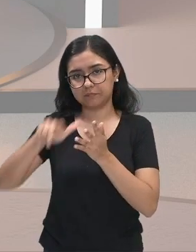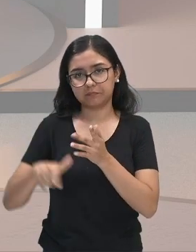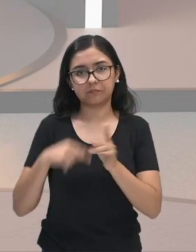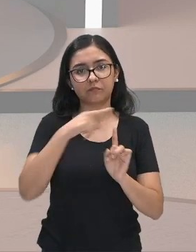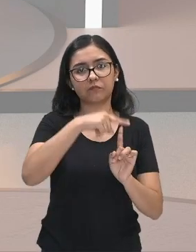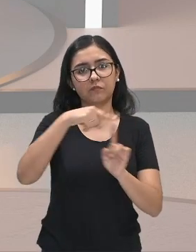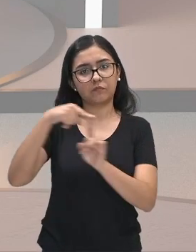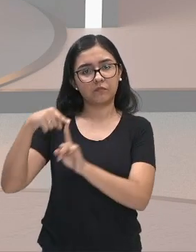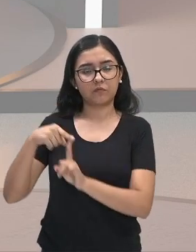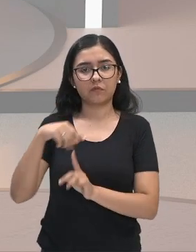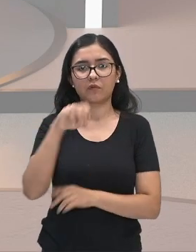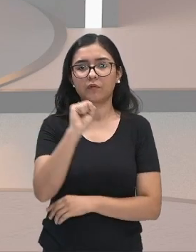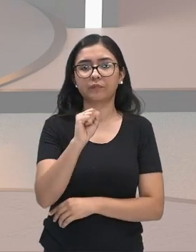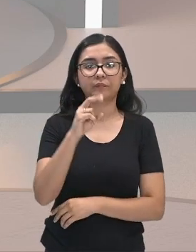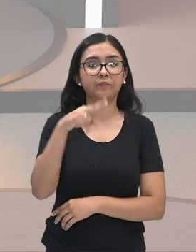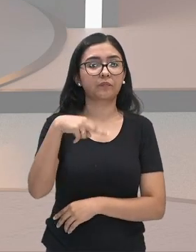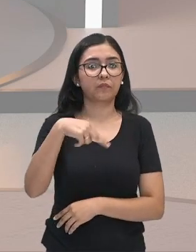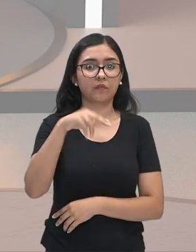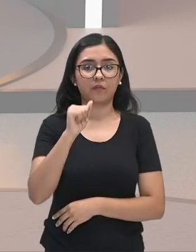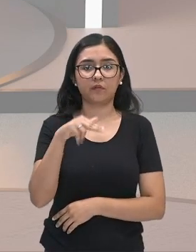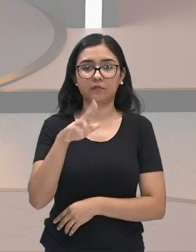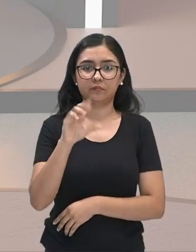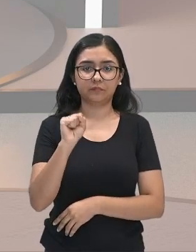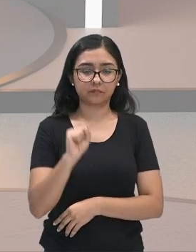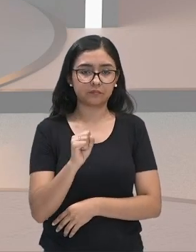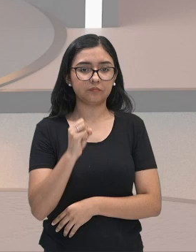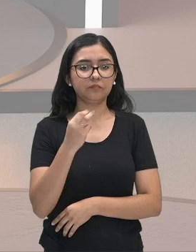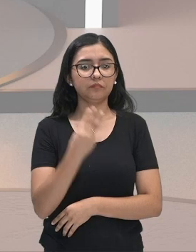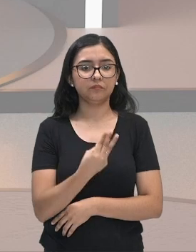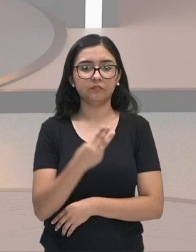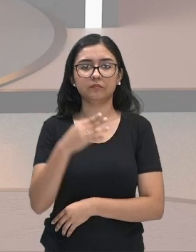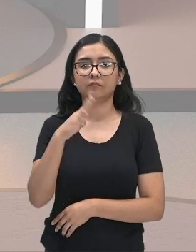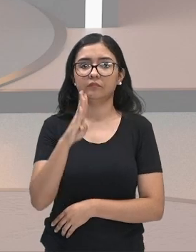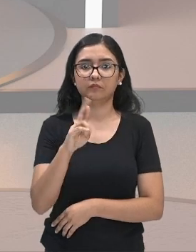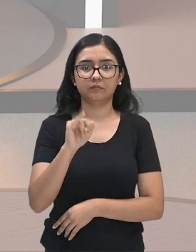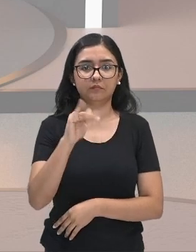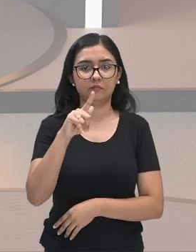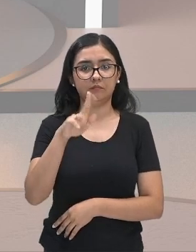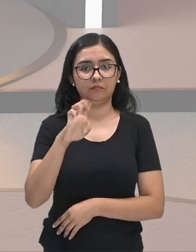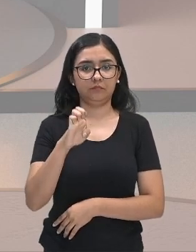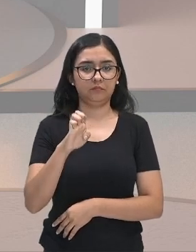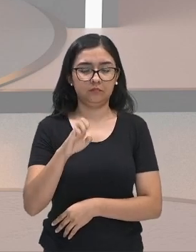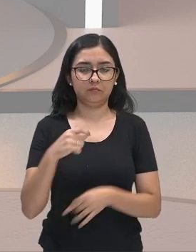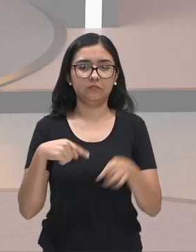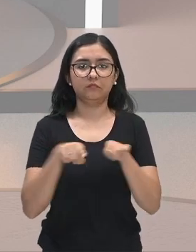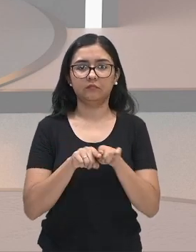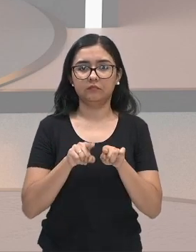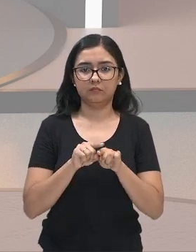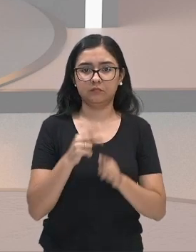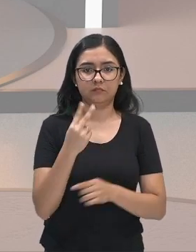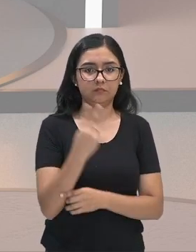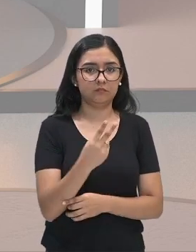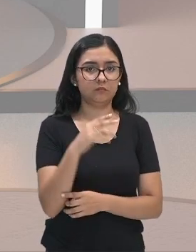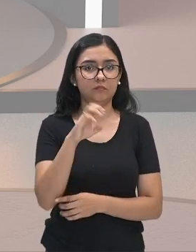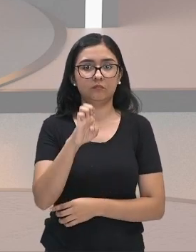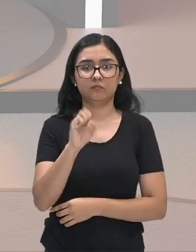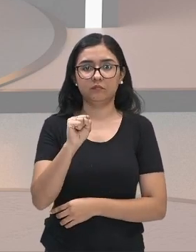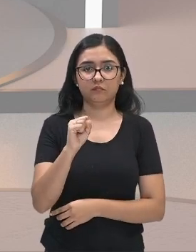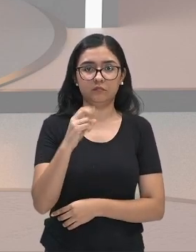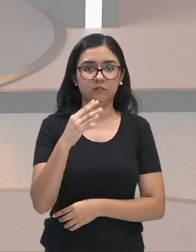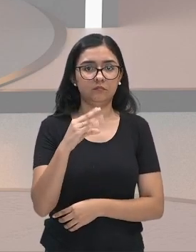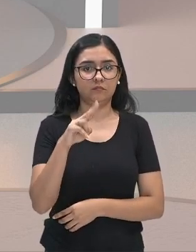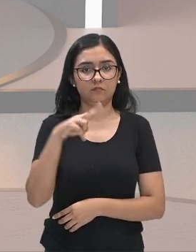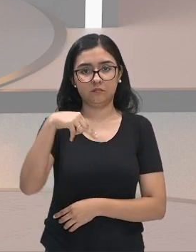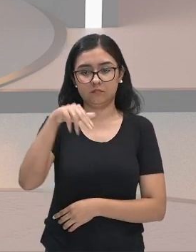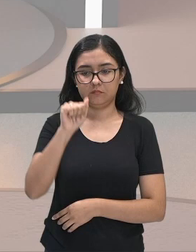8 naus, 3 fragatas, 3 brigs e 2 escunas, além de 4